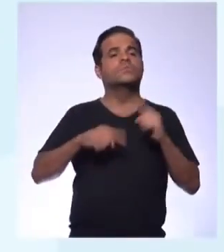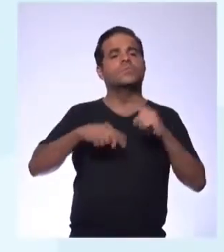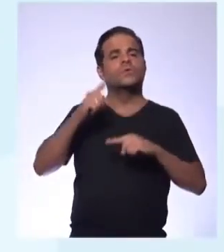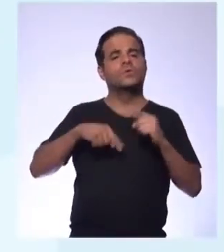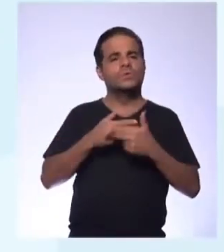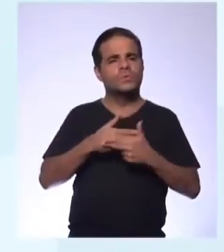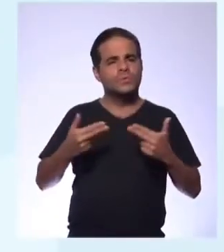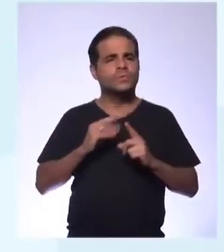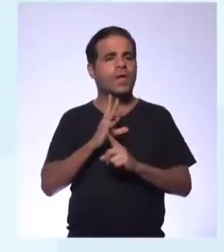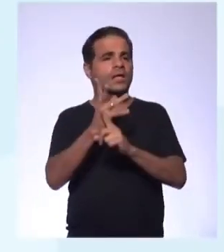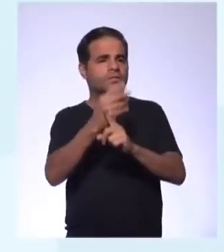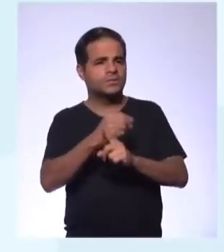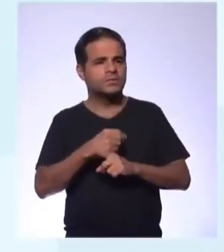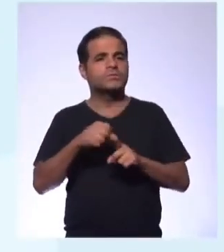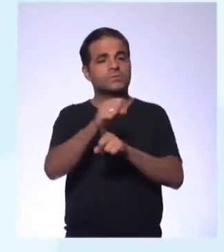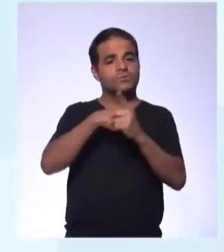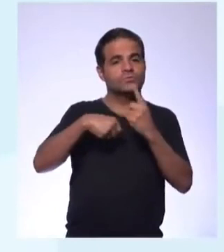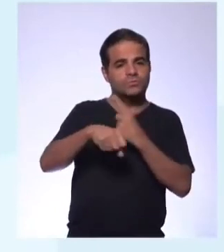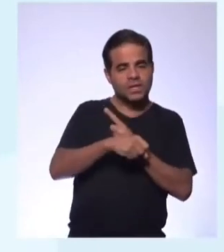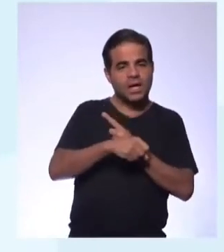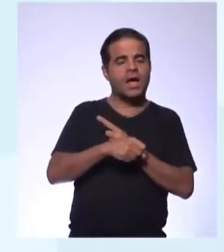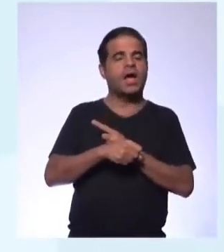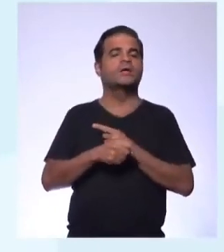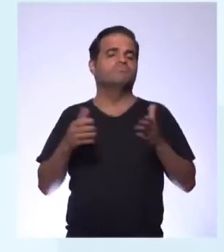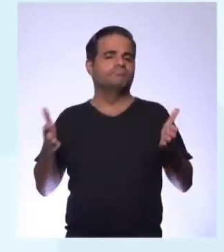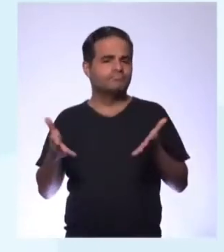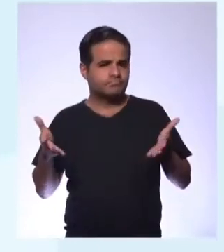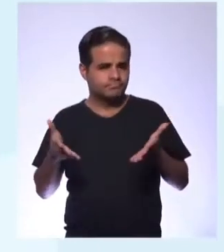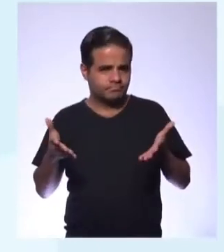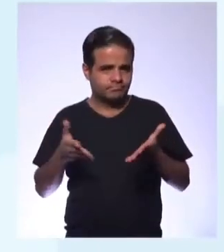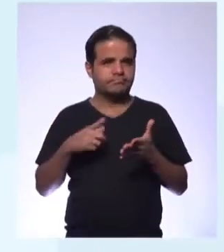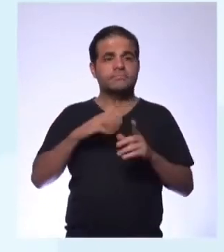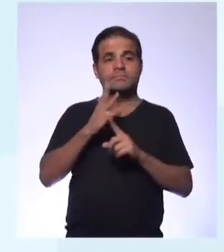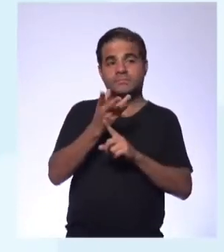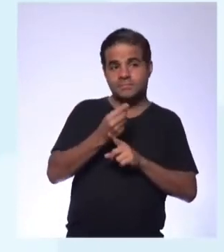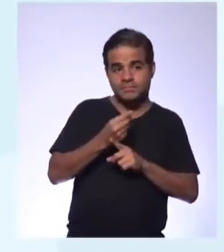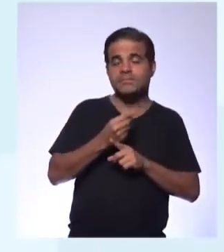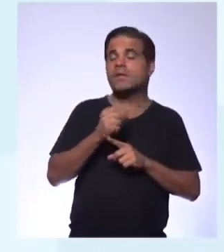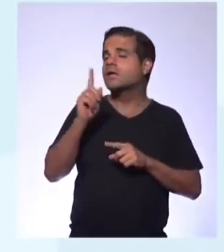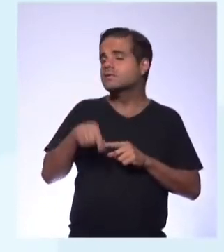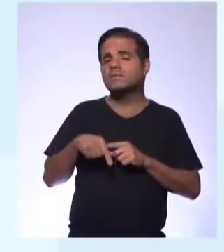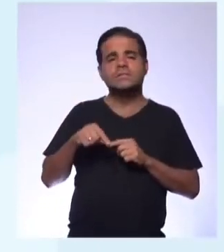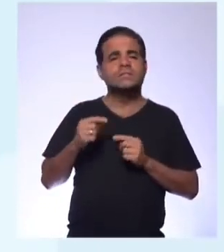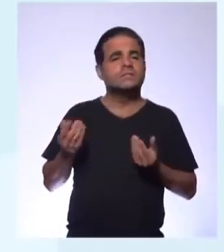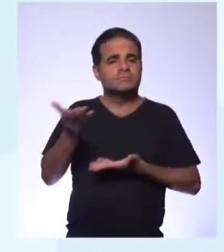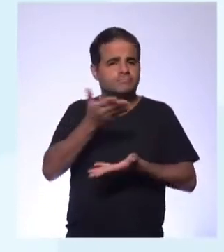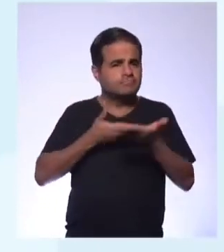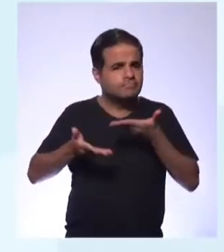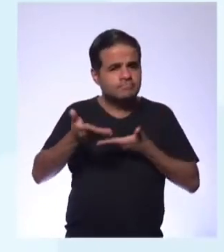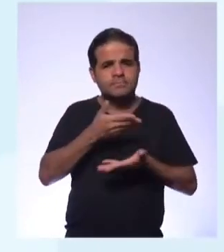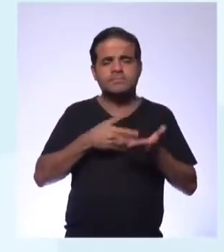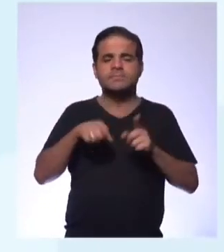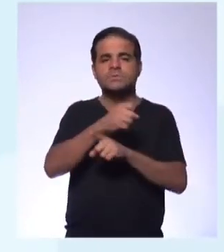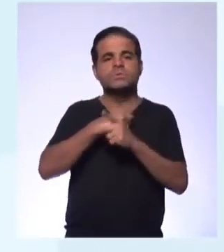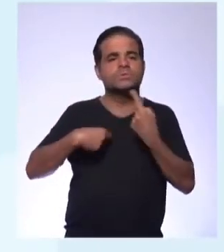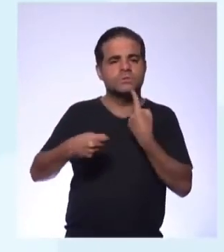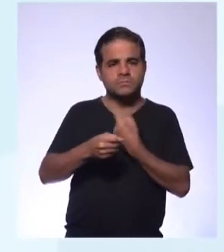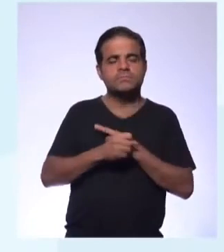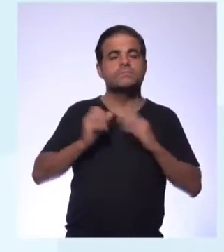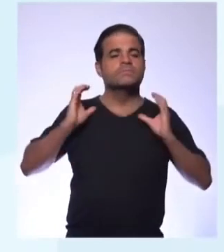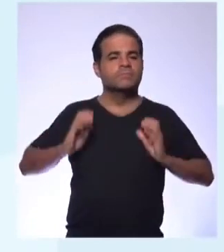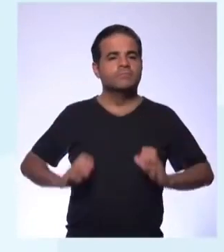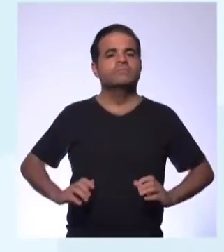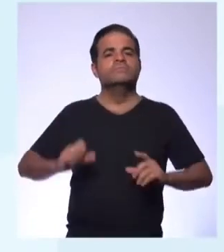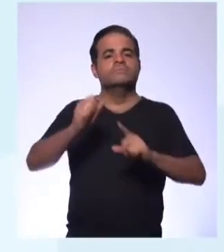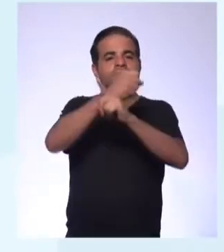produto artístico e sociedade contemporânea. Então, se eu tenho arte, essa arte ela está entrelaçada com a sociedade, com o